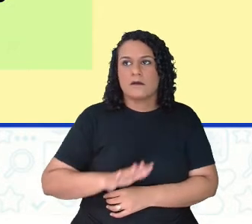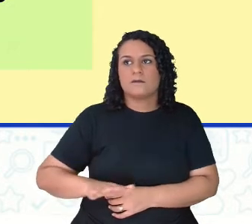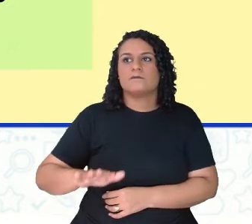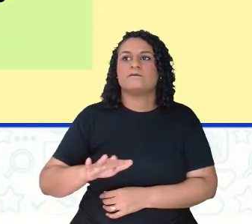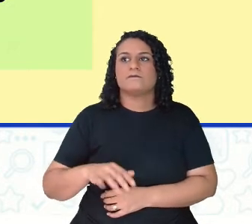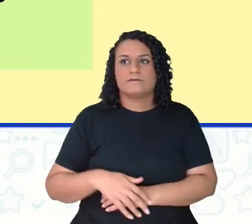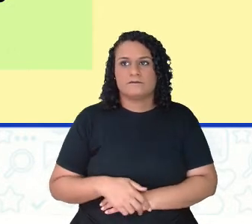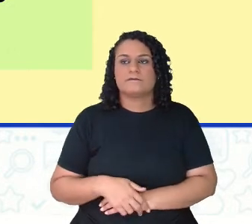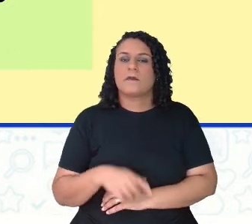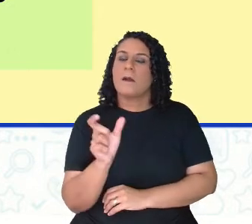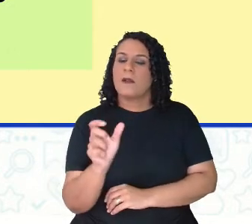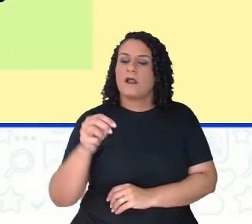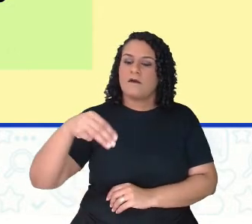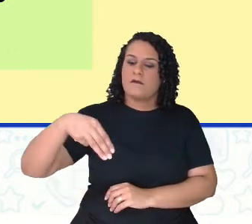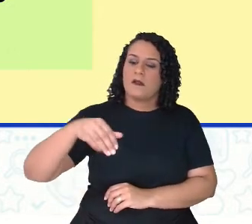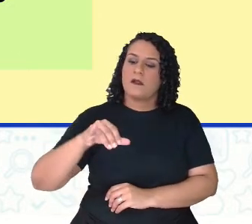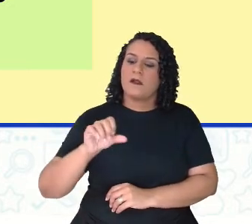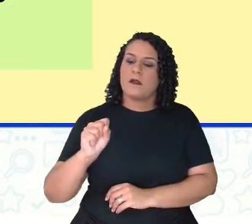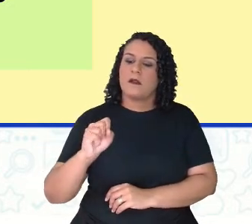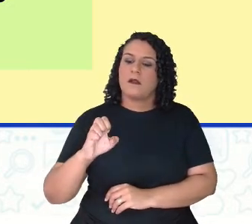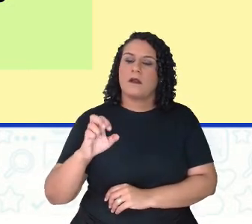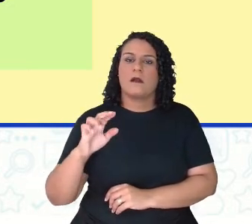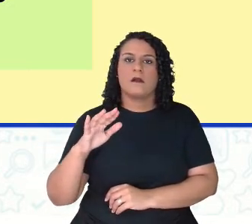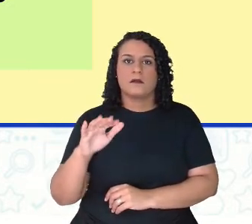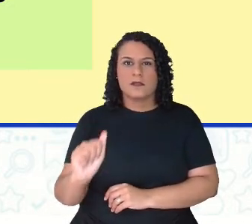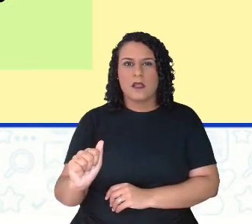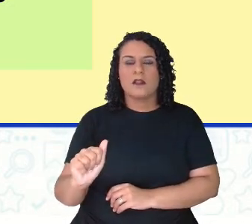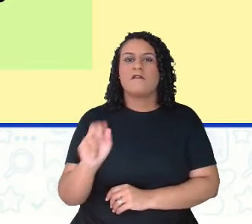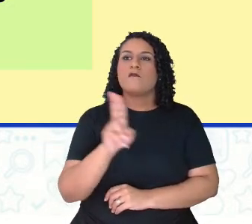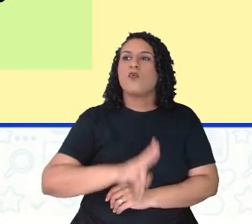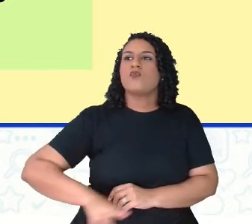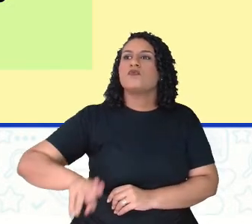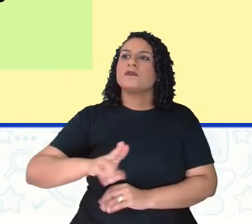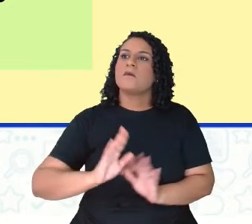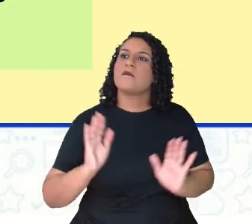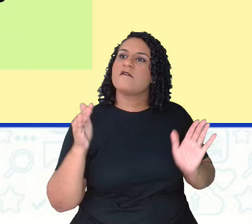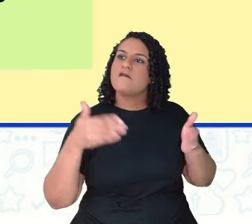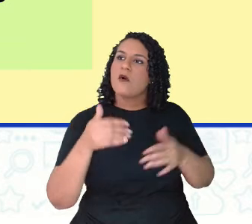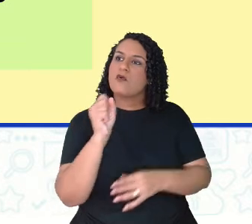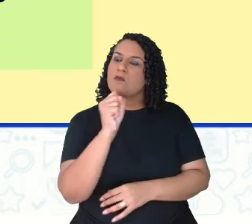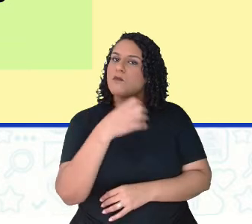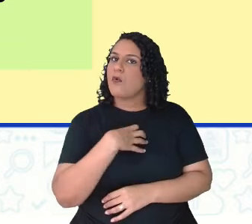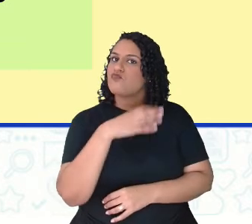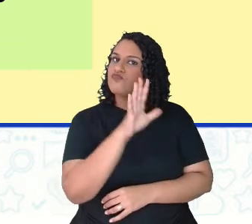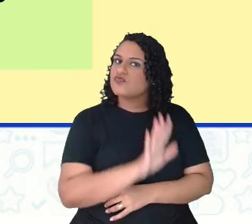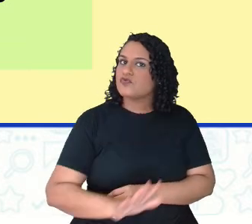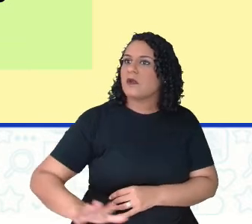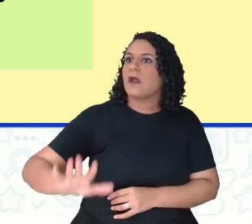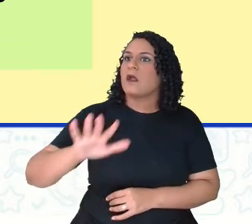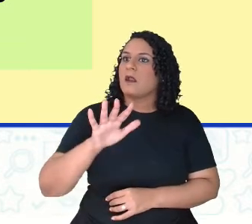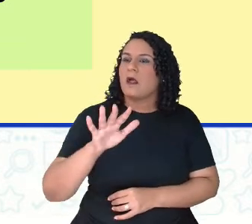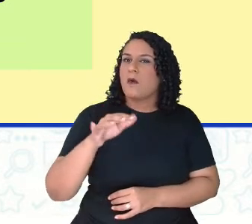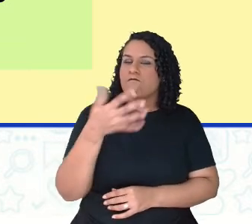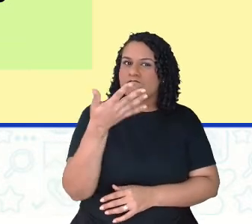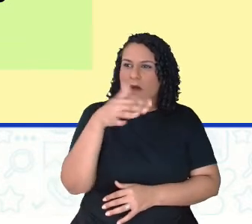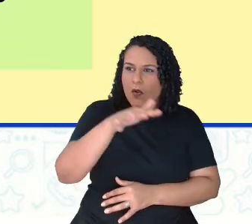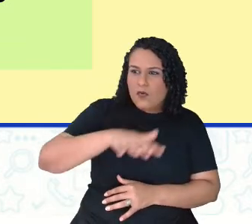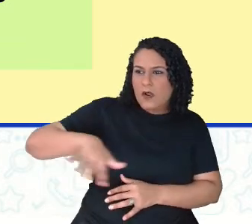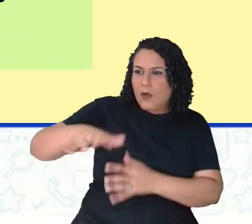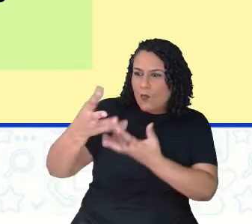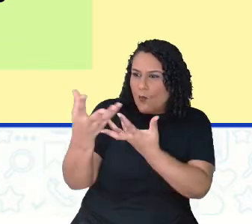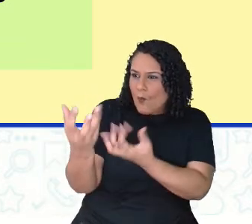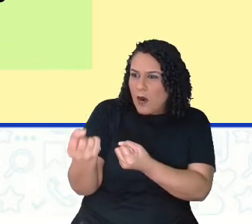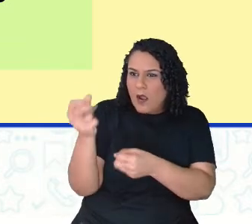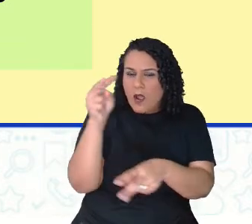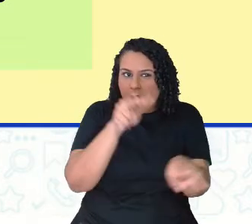acima, o termo miséria foi empregado para se referir de modo geral ao cenário observado